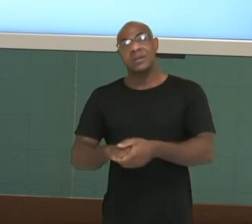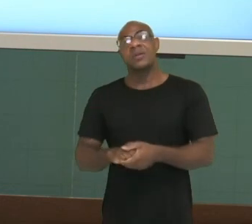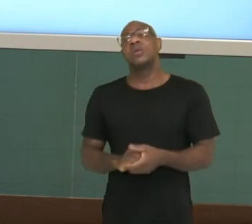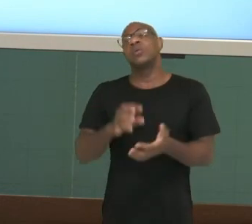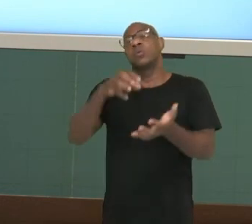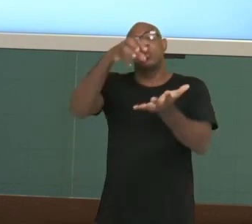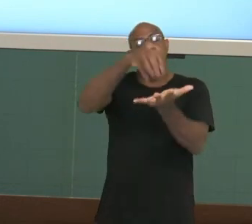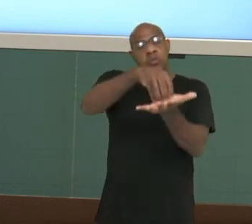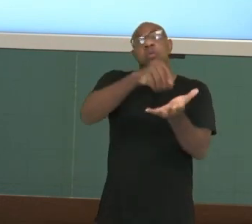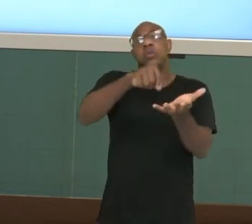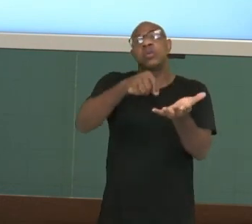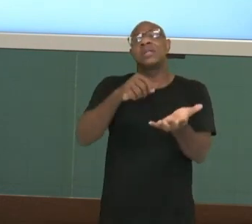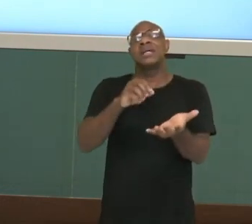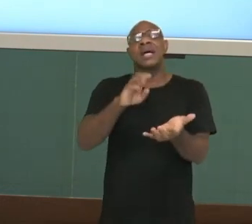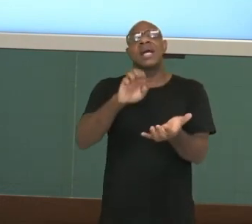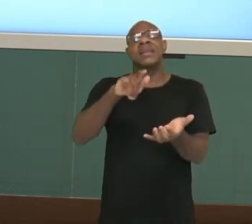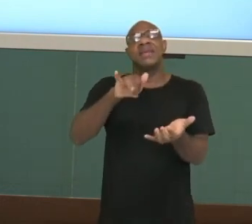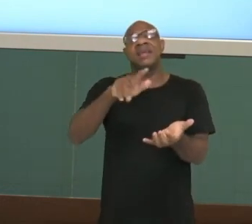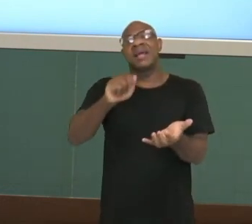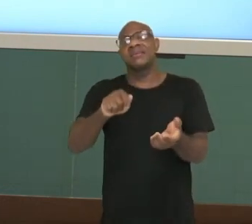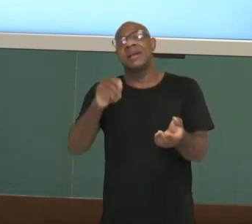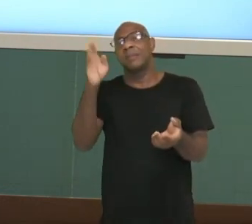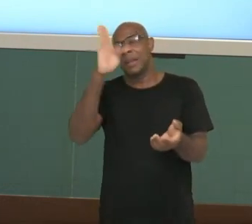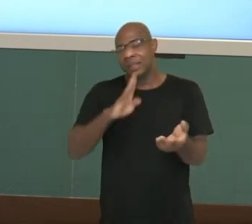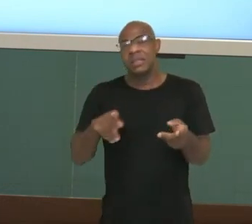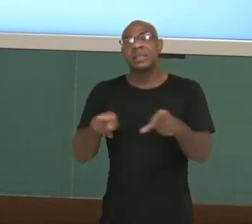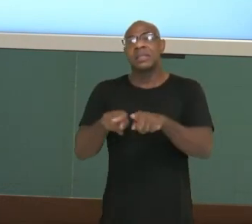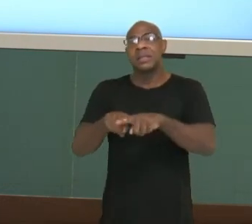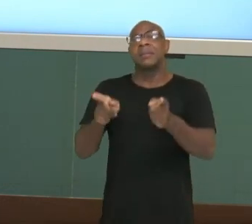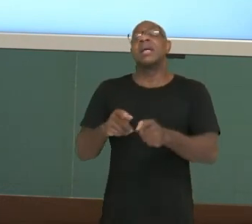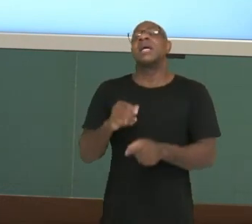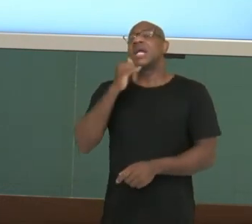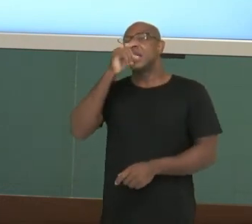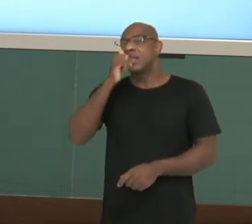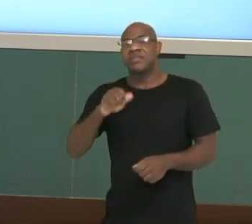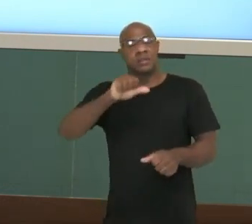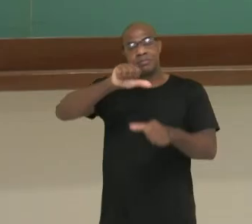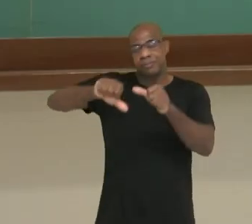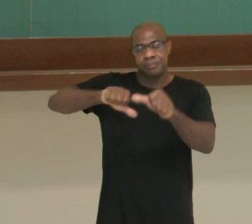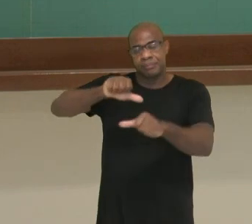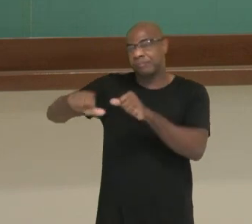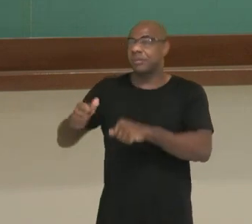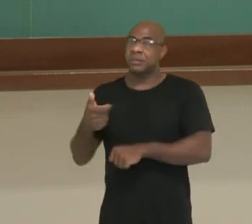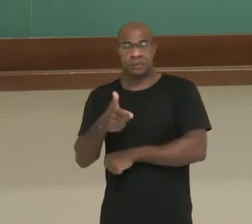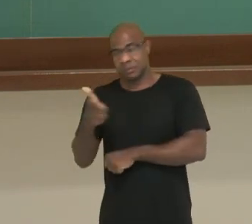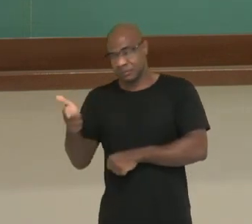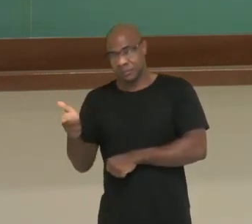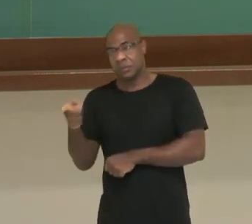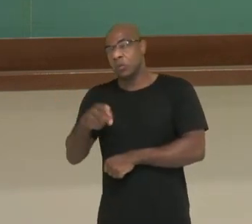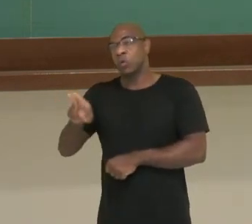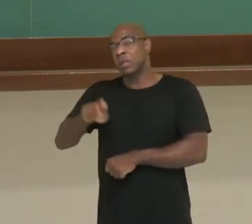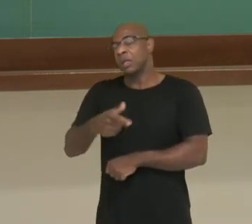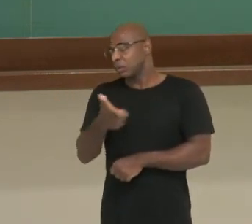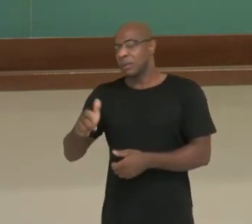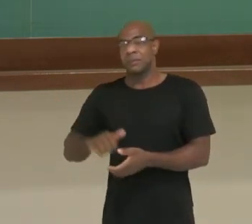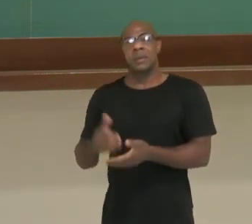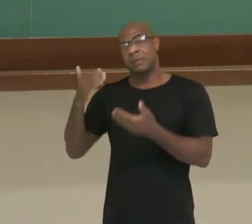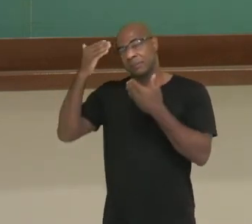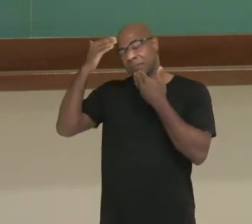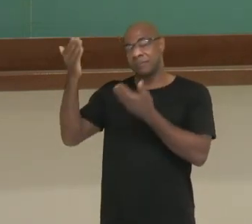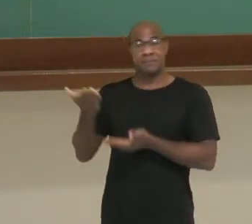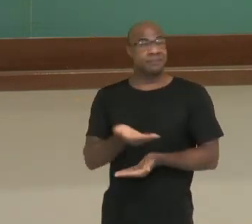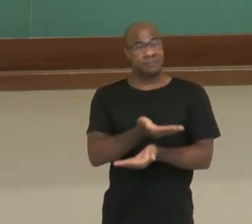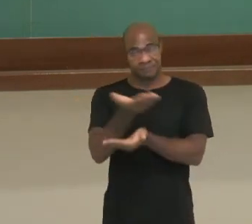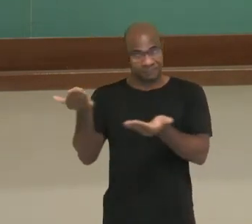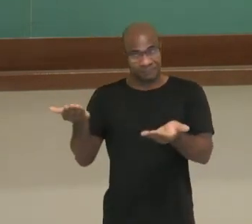energética brasileira e as fontes de energia não renováveis. Quero muito agradecer a você pelo seu envolvimento e